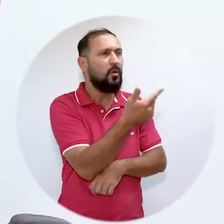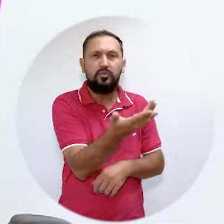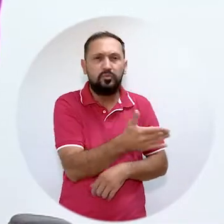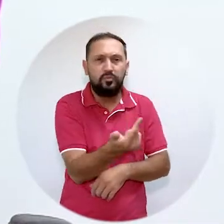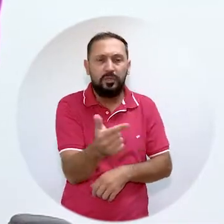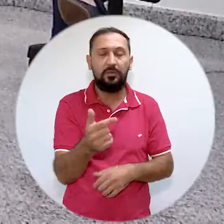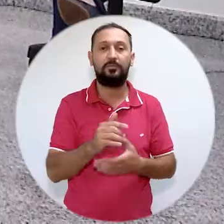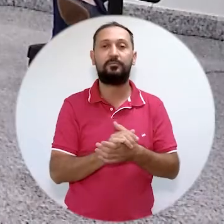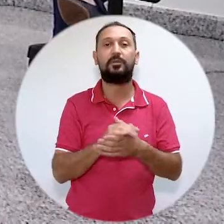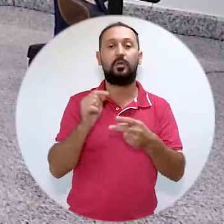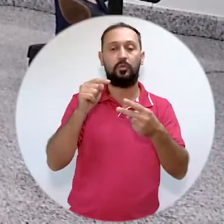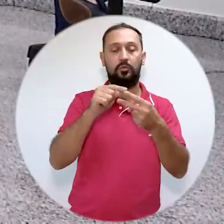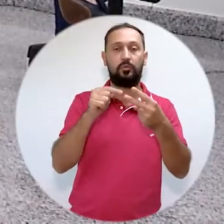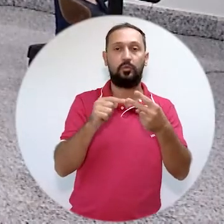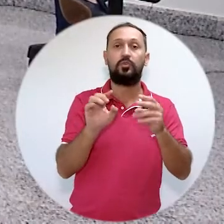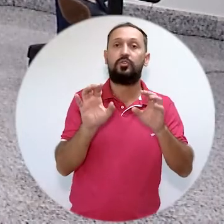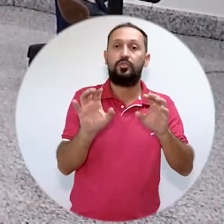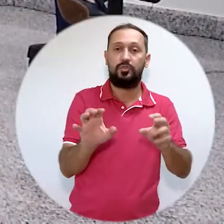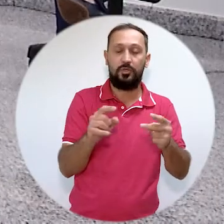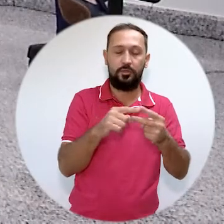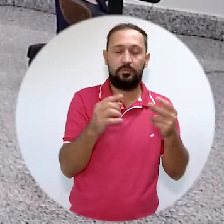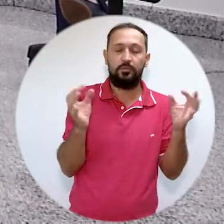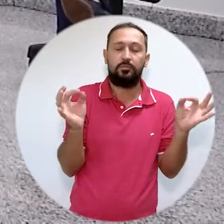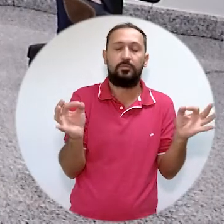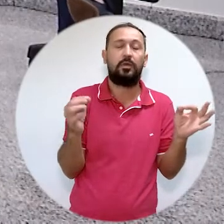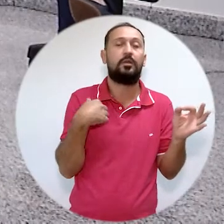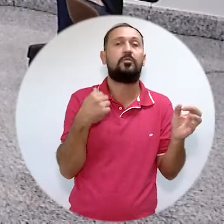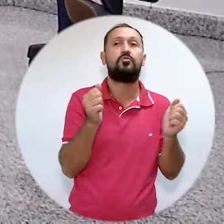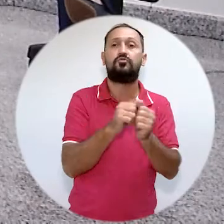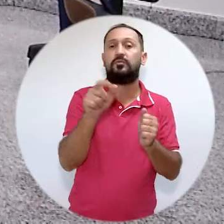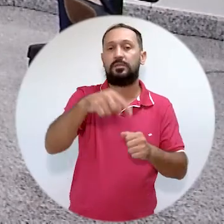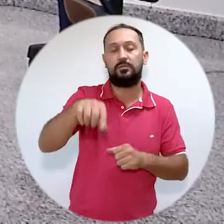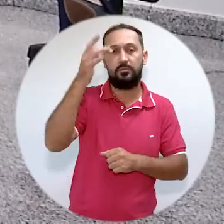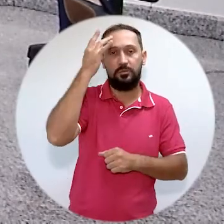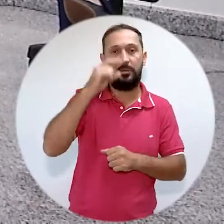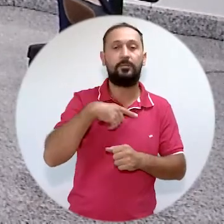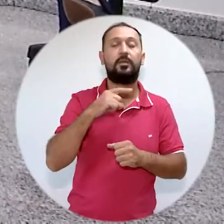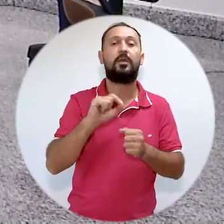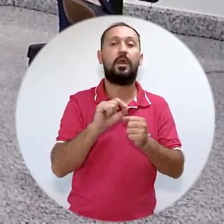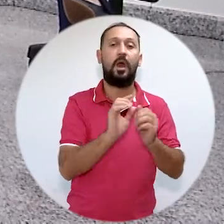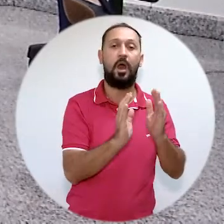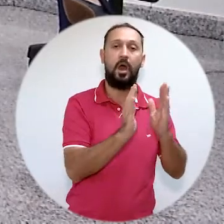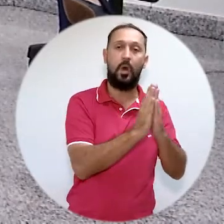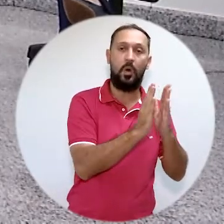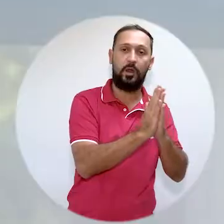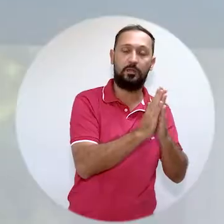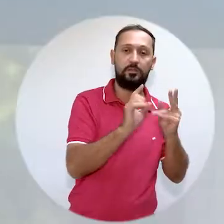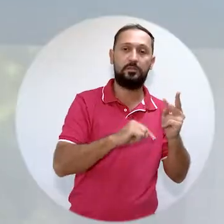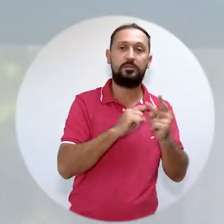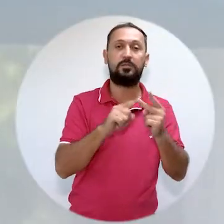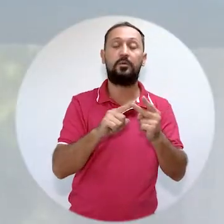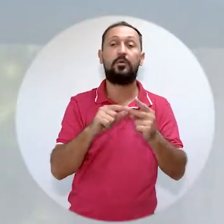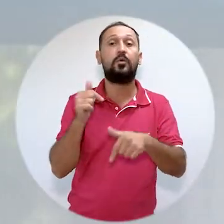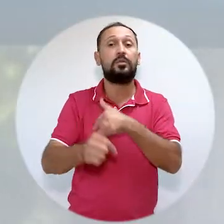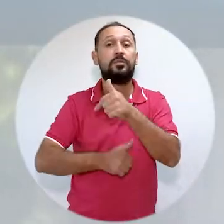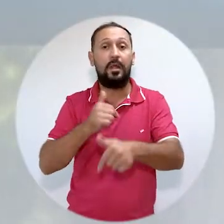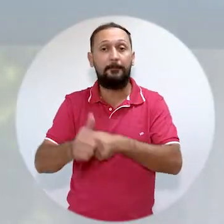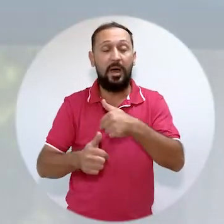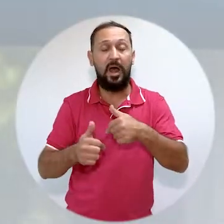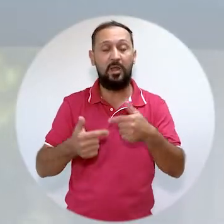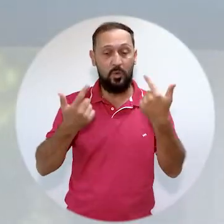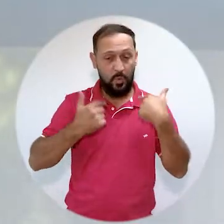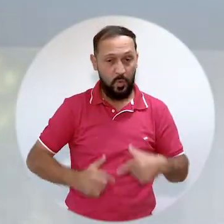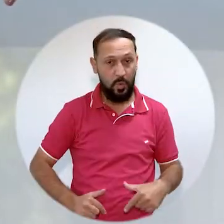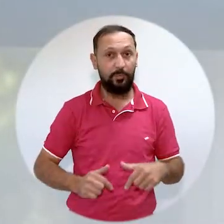vamos meditar? Existem duas maneiras de meditar sem estar meditando que as pessoas não sabem, que é a oração e atividade